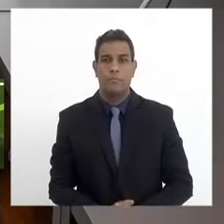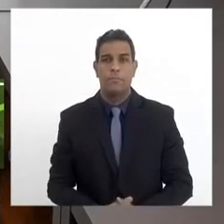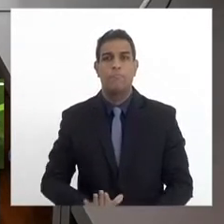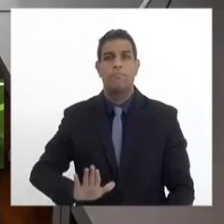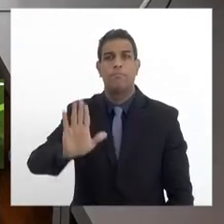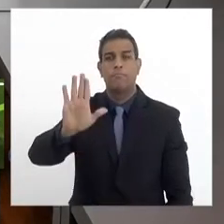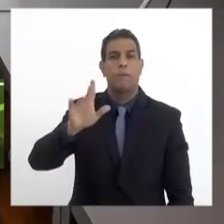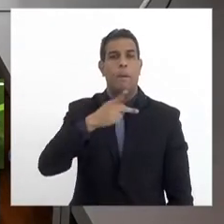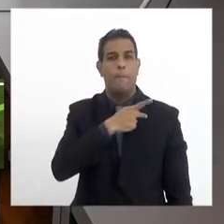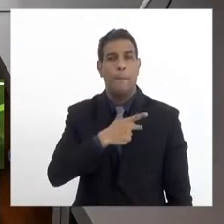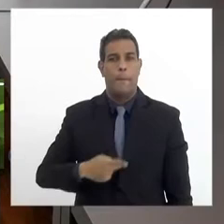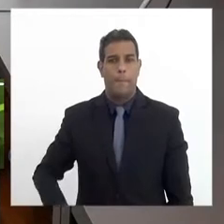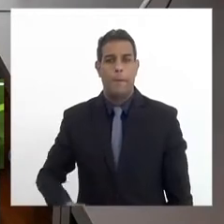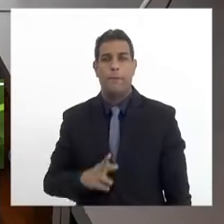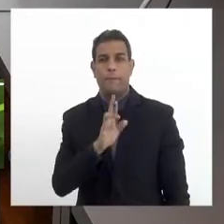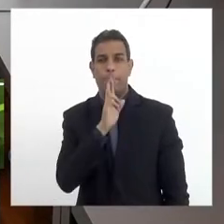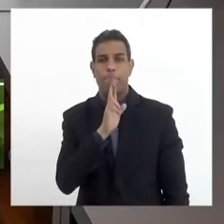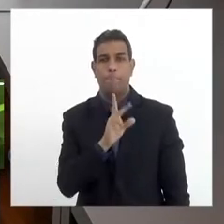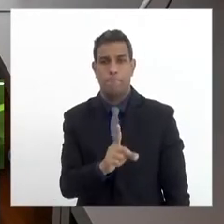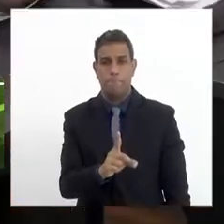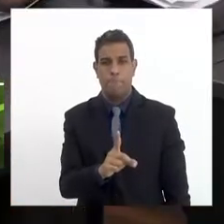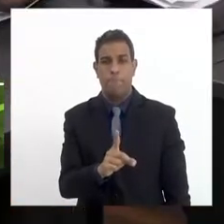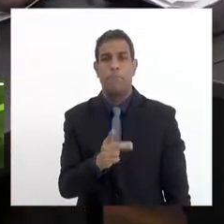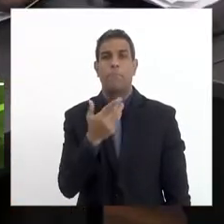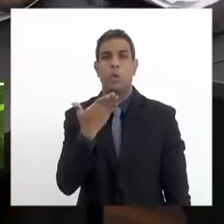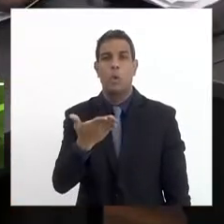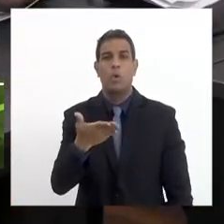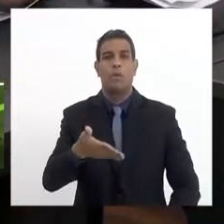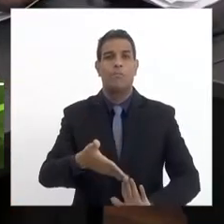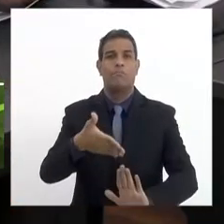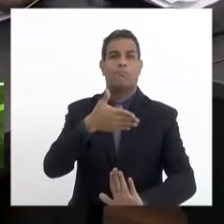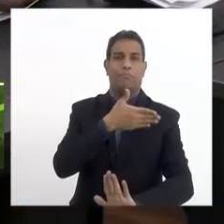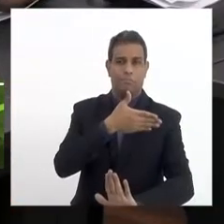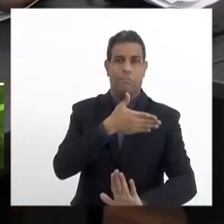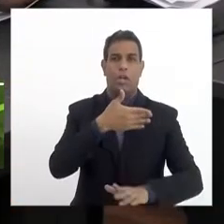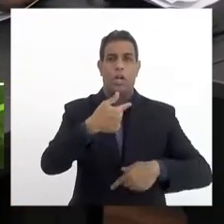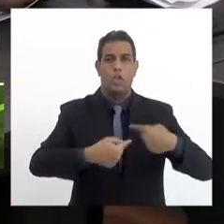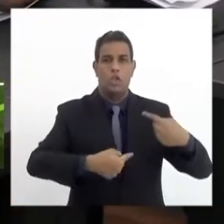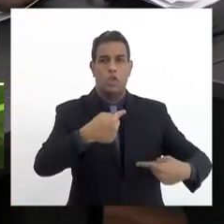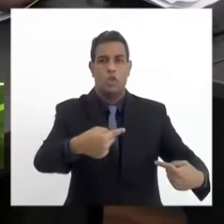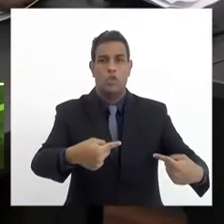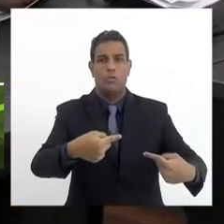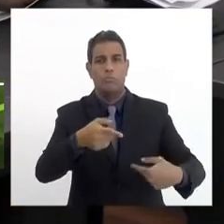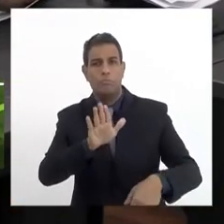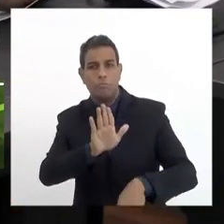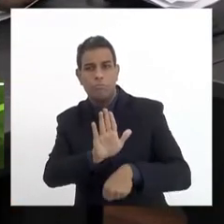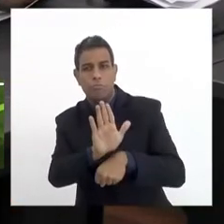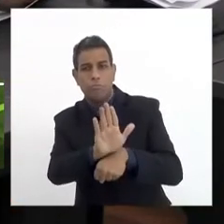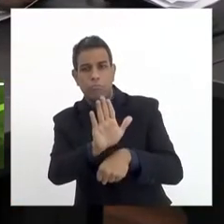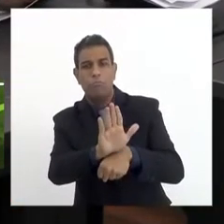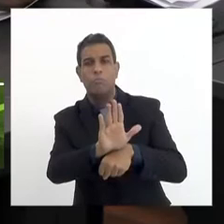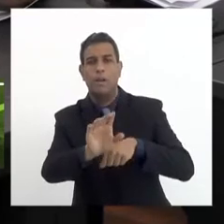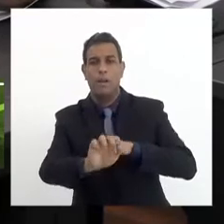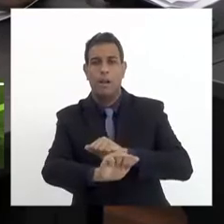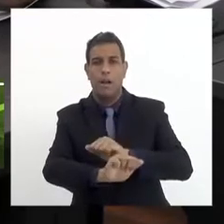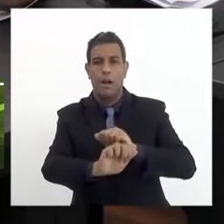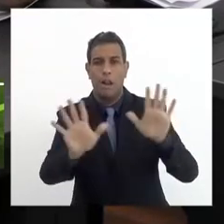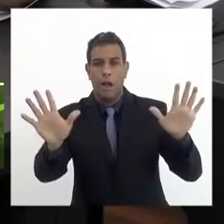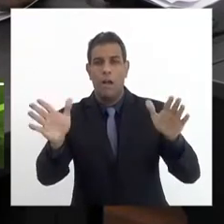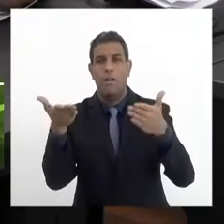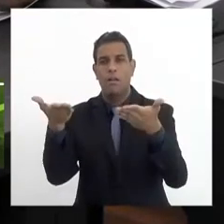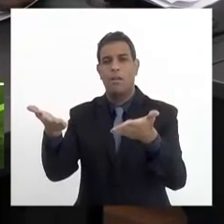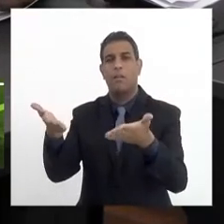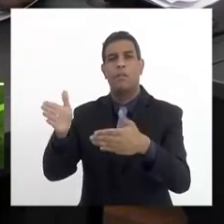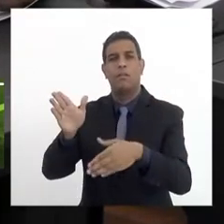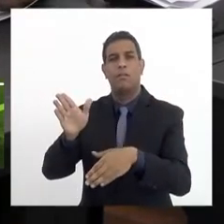Presidente, me permite... Deputado Rodrigo Morim. Fazer menção ao projeto anterior, mas só para ajudar a Vossa Excelência e esclarecer, acho que o deputado